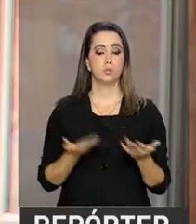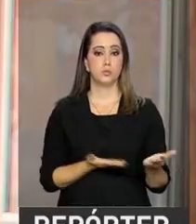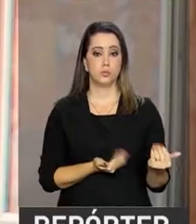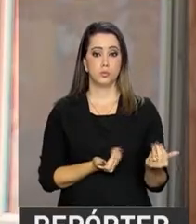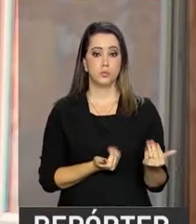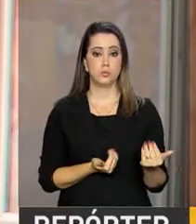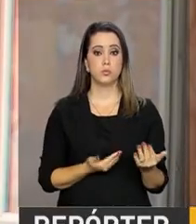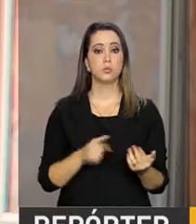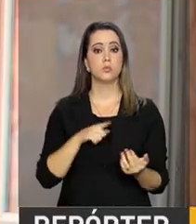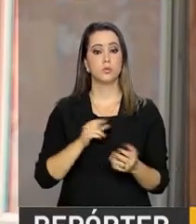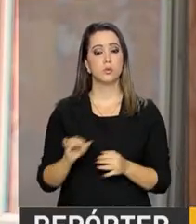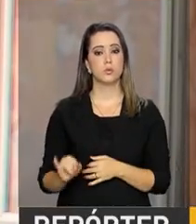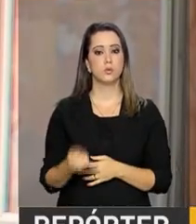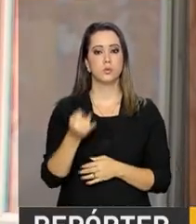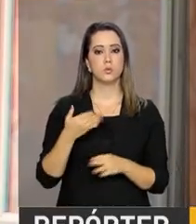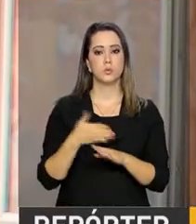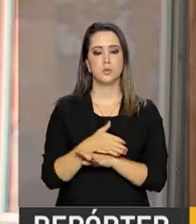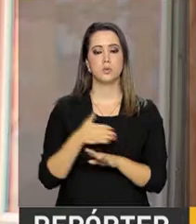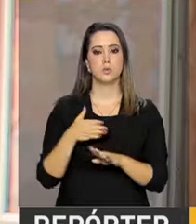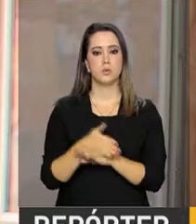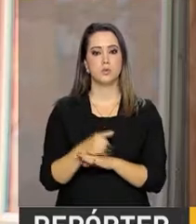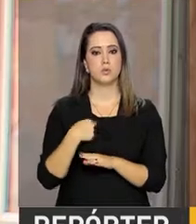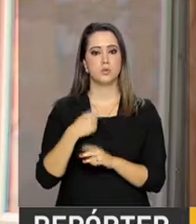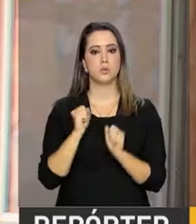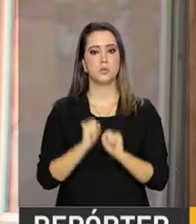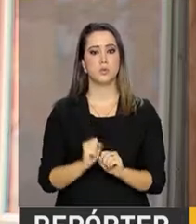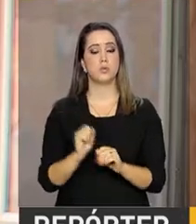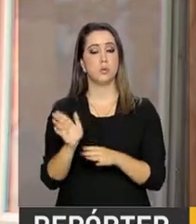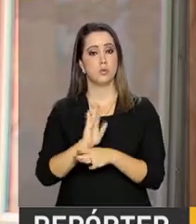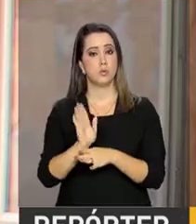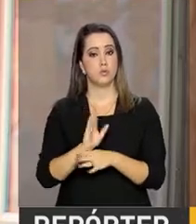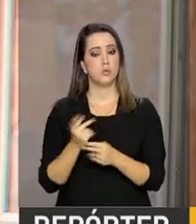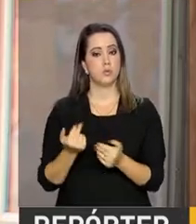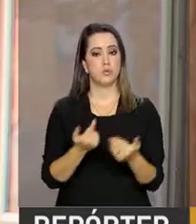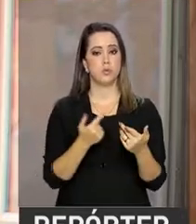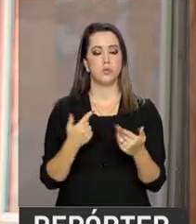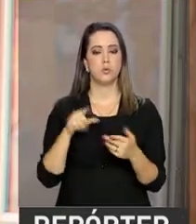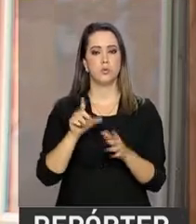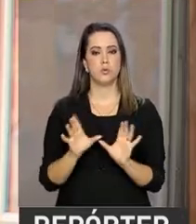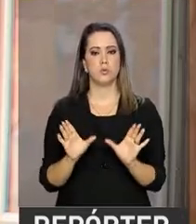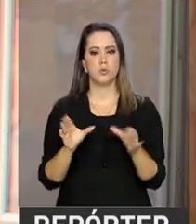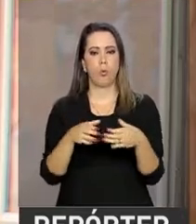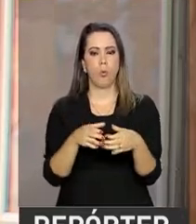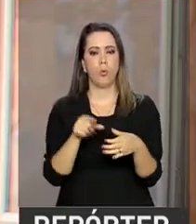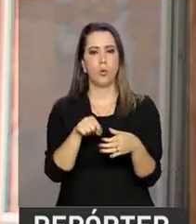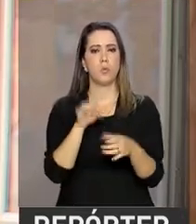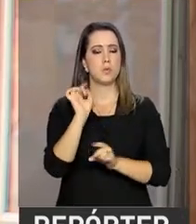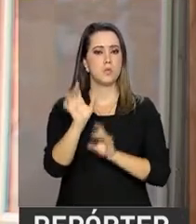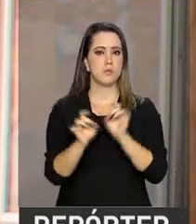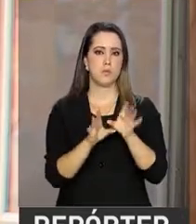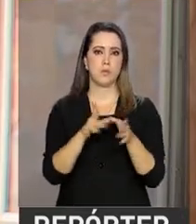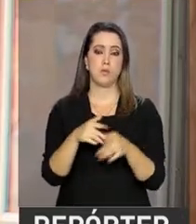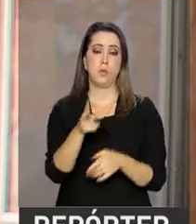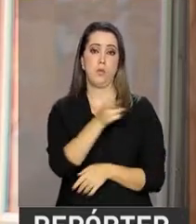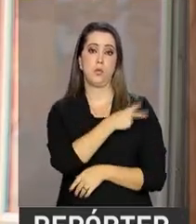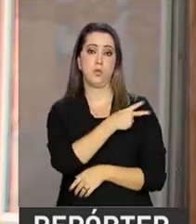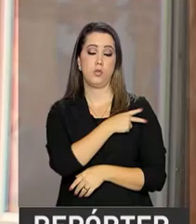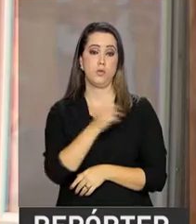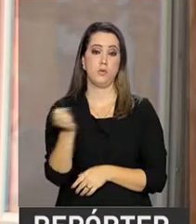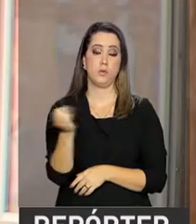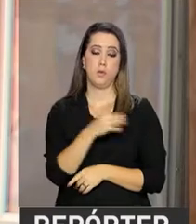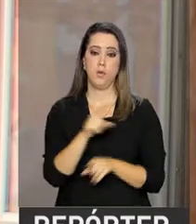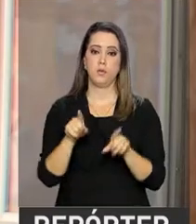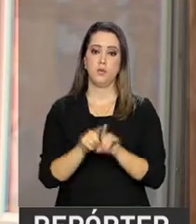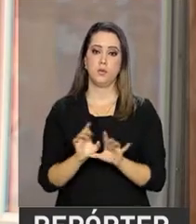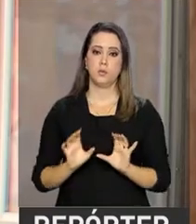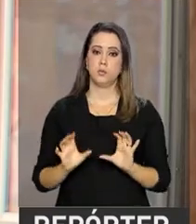talentos em uma chance de entrar no mercado e participar de produções como essas o edital reserva uma cota especial para diretores novos há também